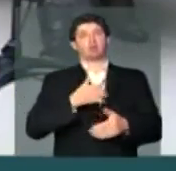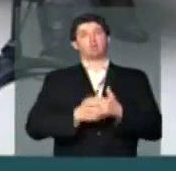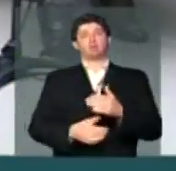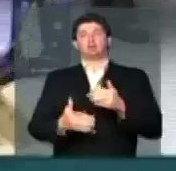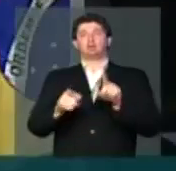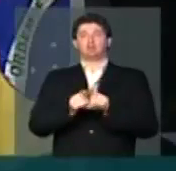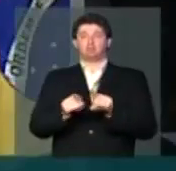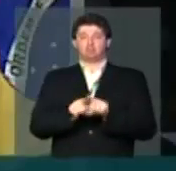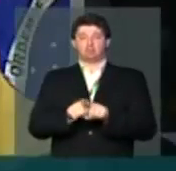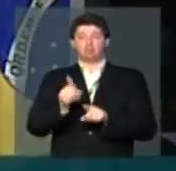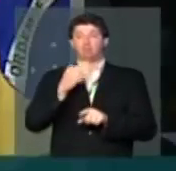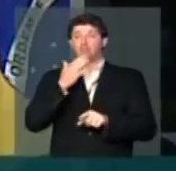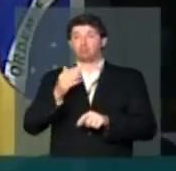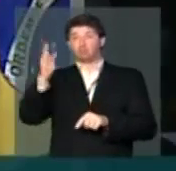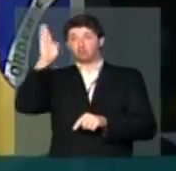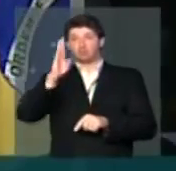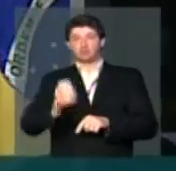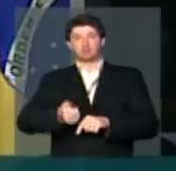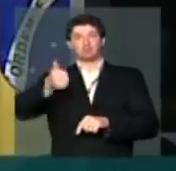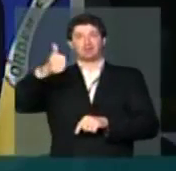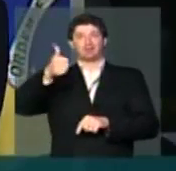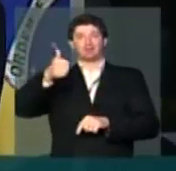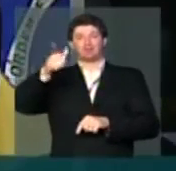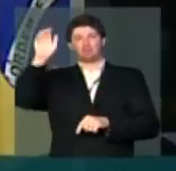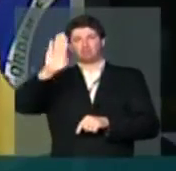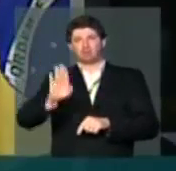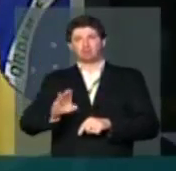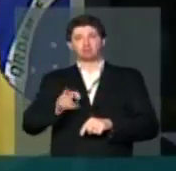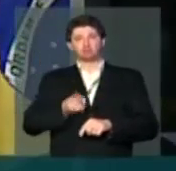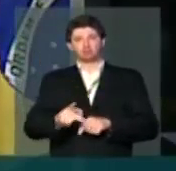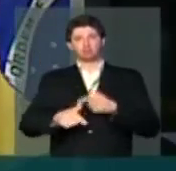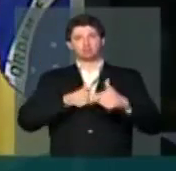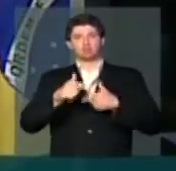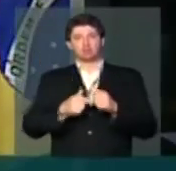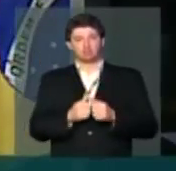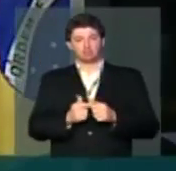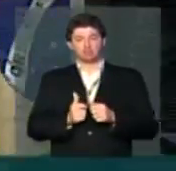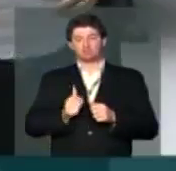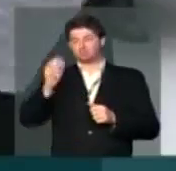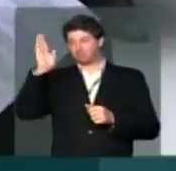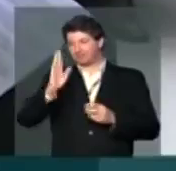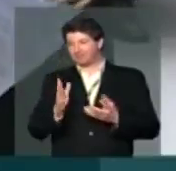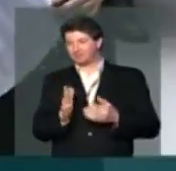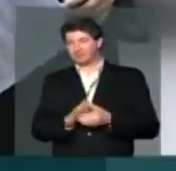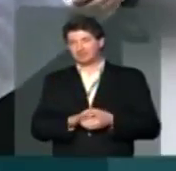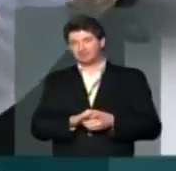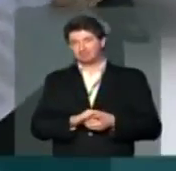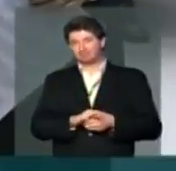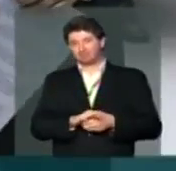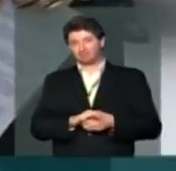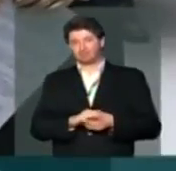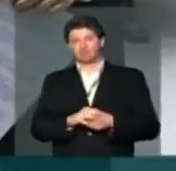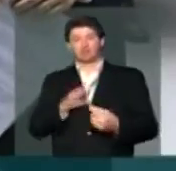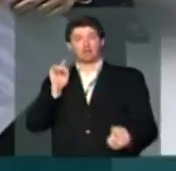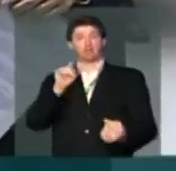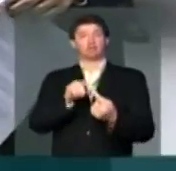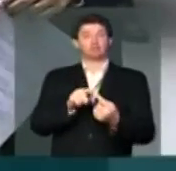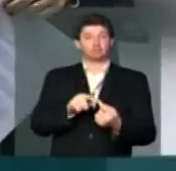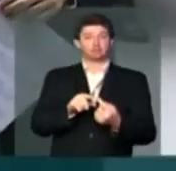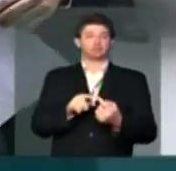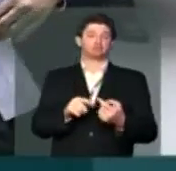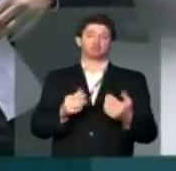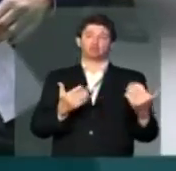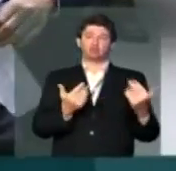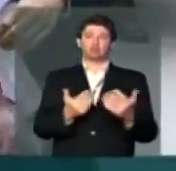também, uma luta de um Brasil mais decente, um Brasil que funcione, um Brasil que atinja a juventude de uma forma